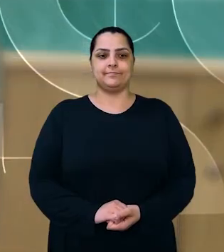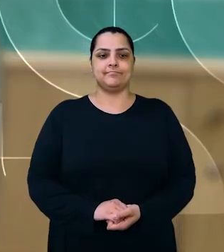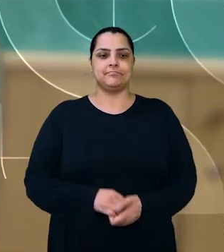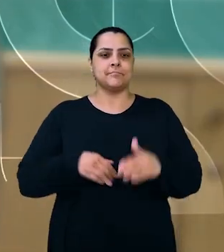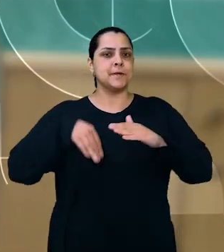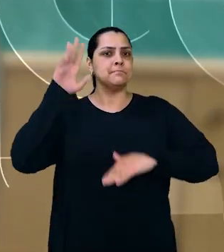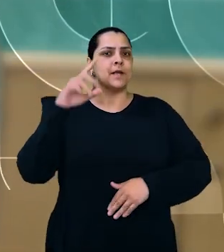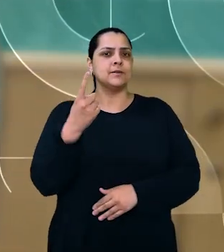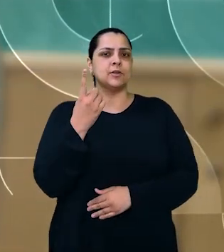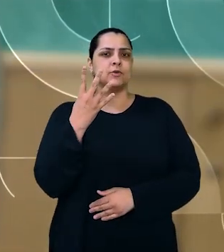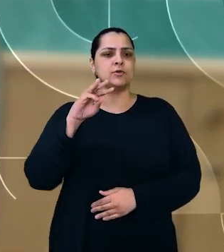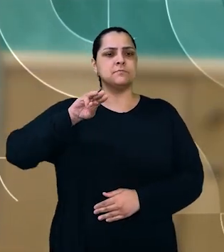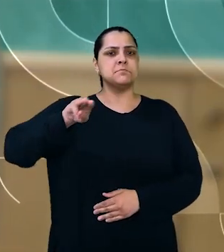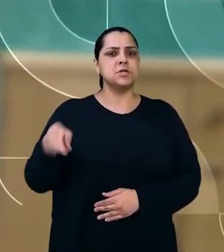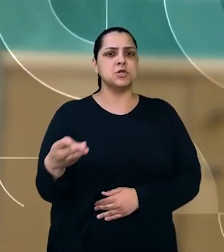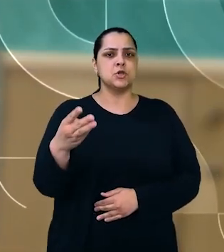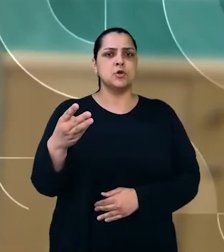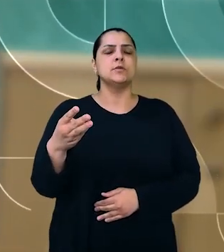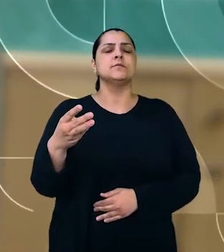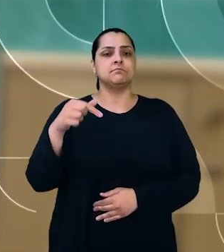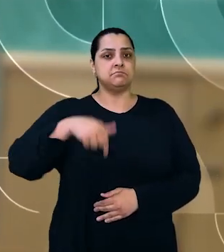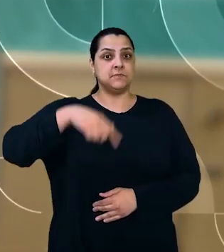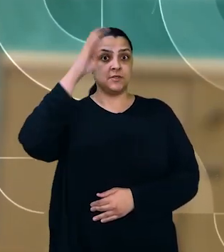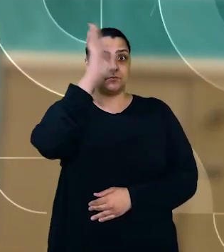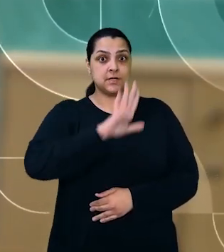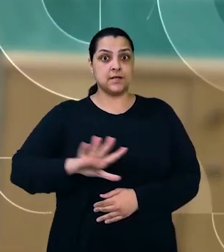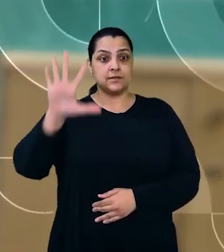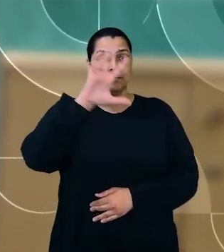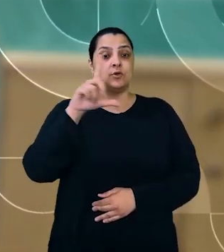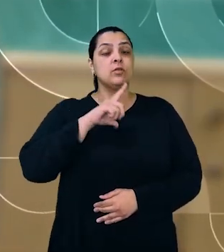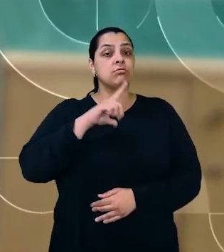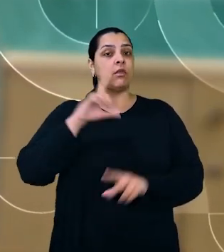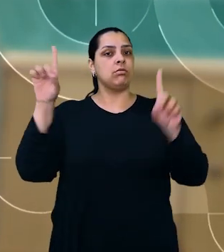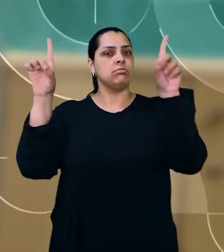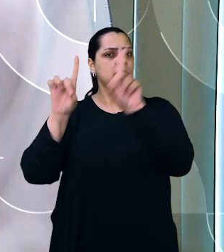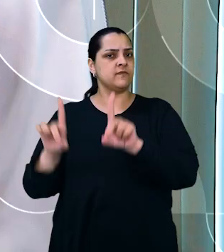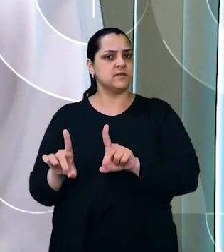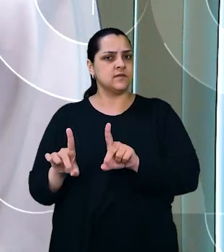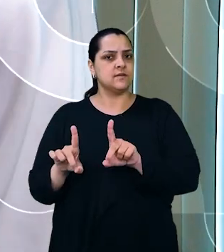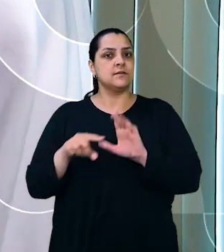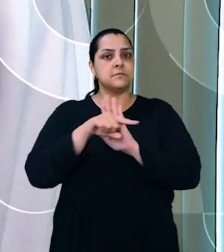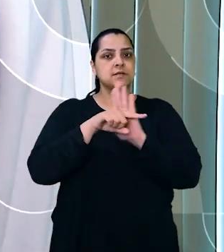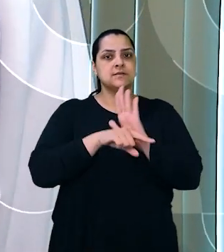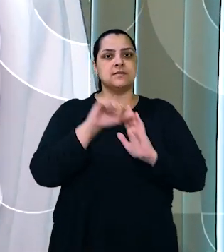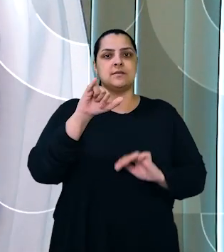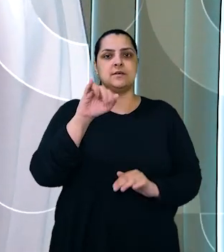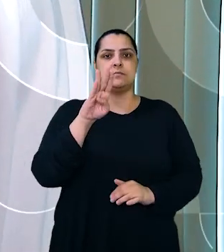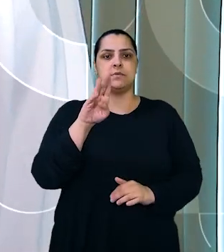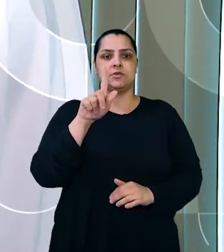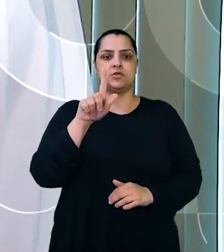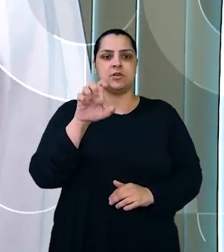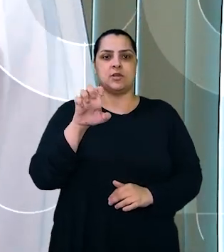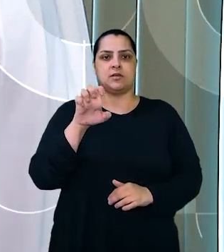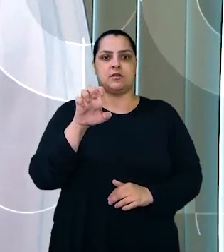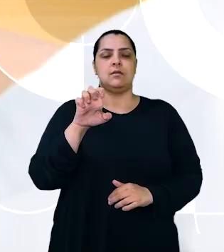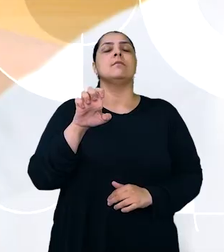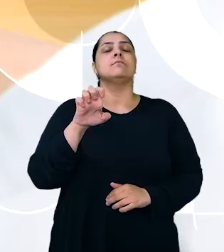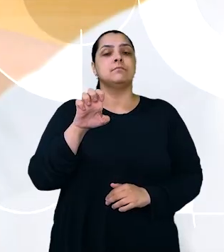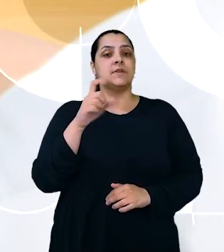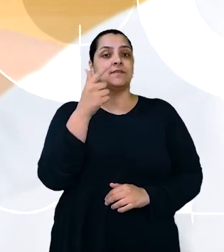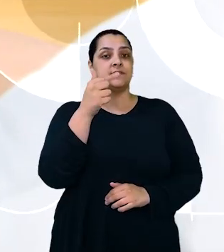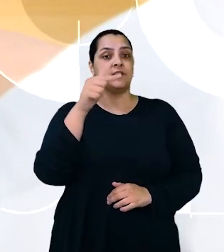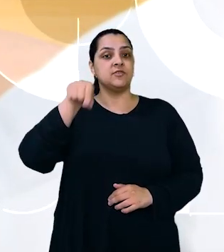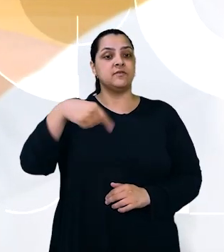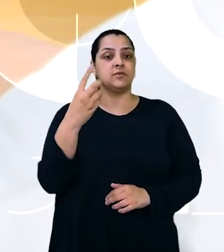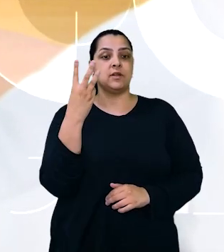Mais de 14 milhões de pessoas no Brasil têm alguma deficiência, segundo o IBGE. O número representa 7,3% da